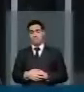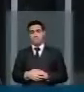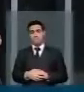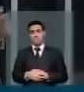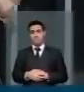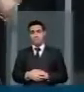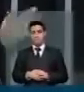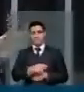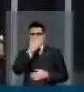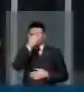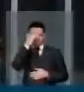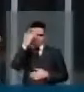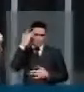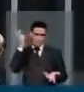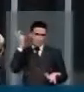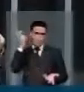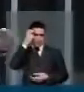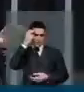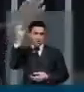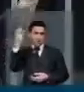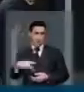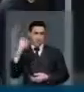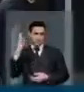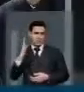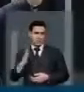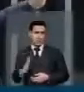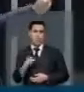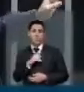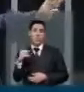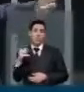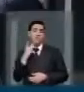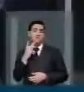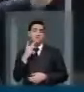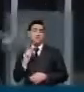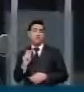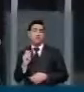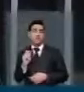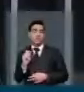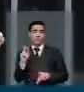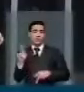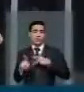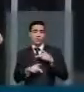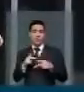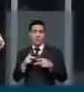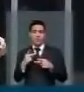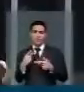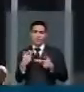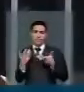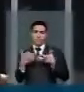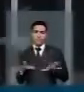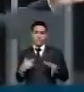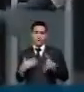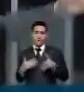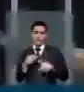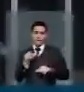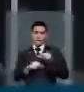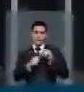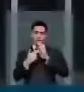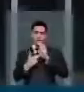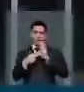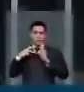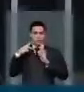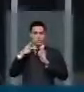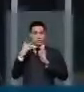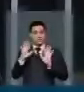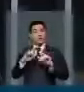entendidas no Brasil e mais inteligentes saíram dizendo que o povo na rua não pediu reforma política Mas aonde começa a